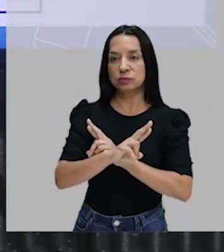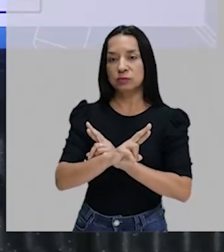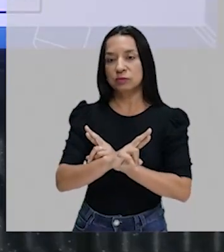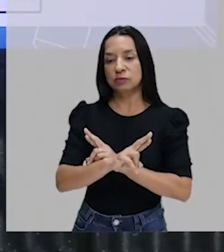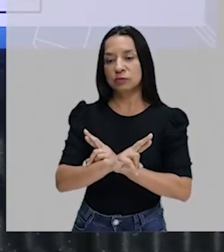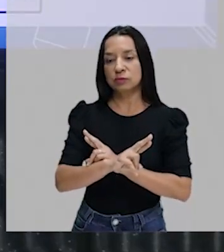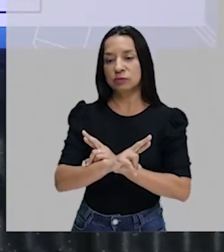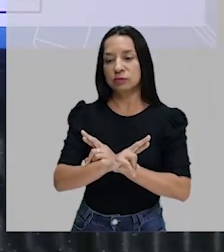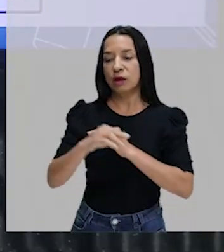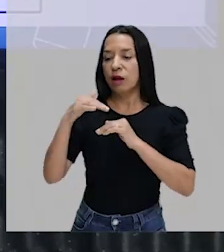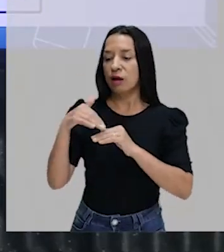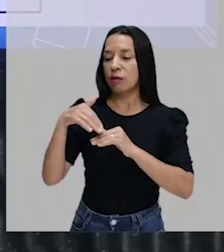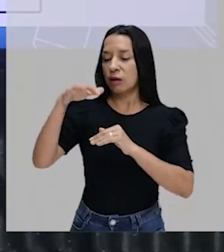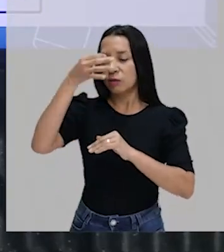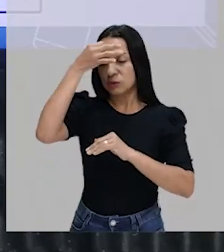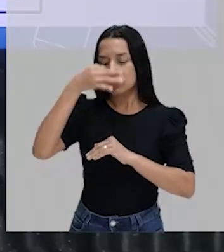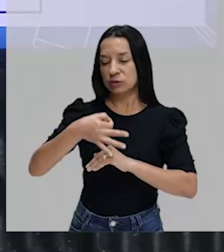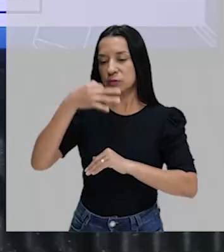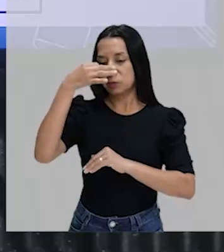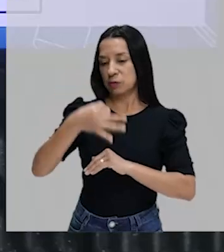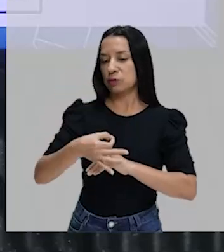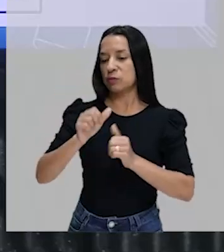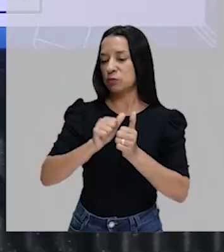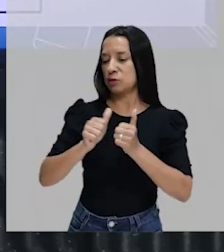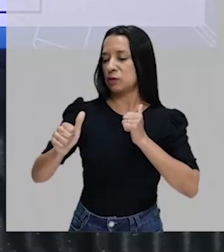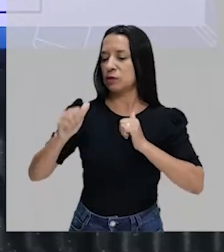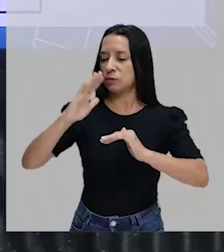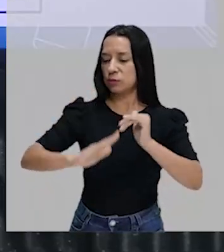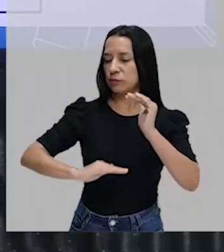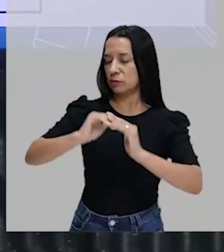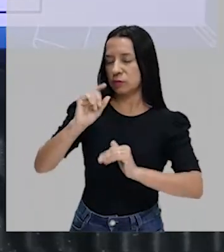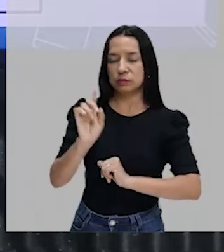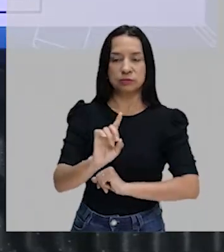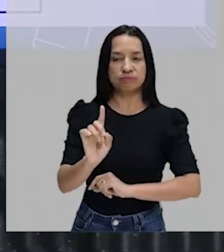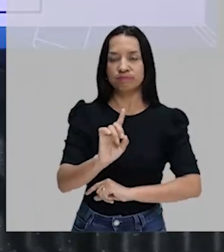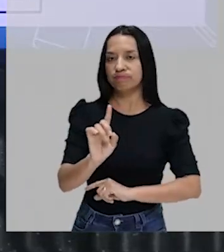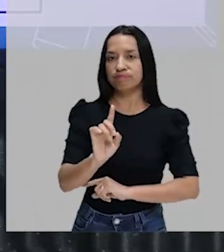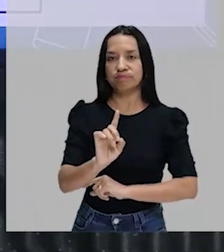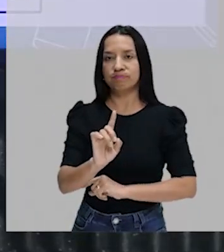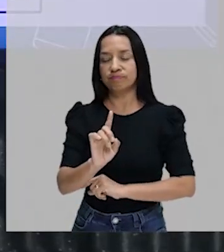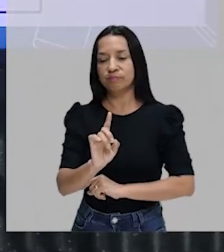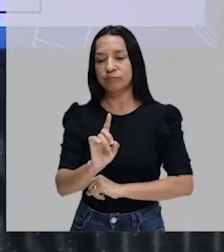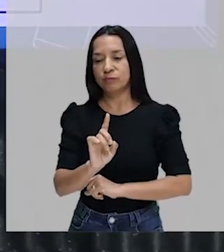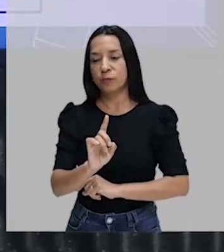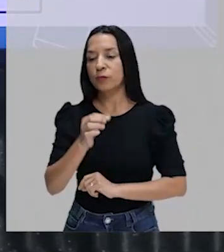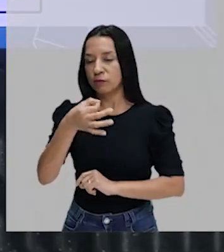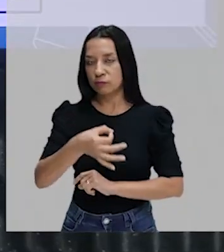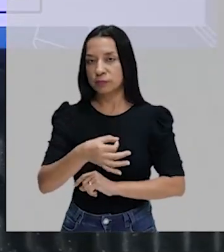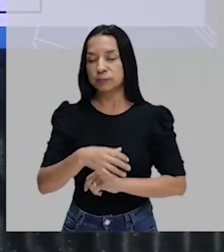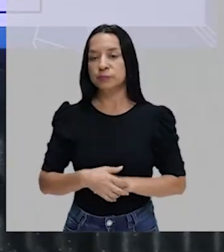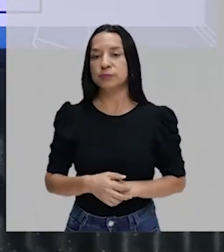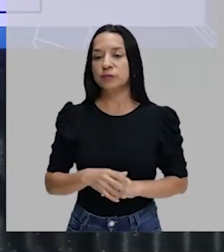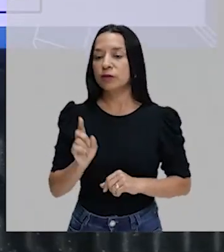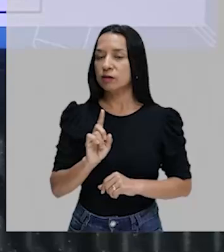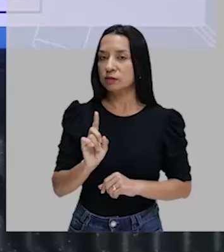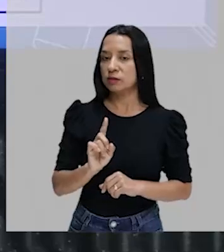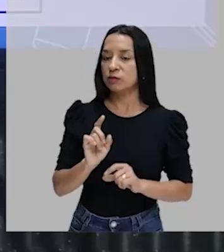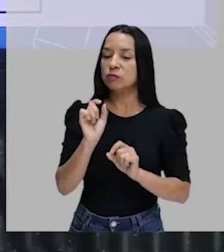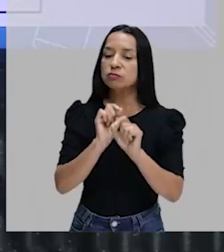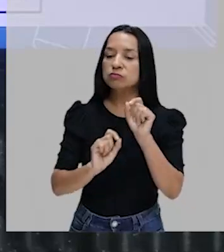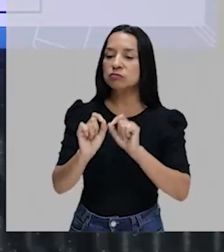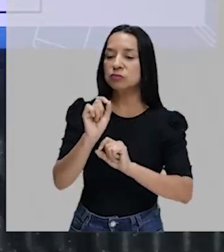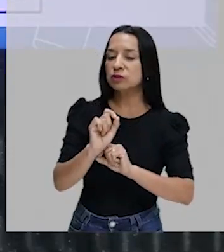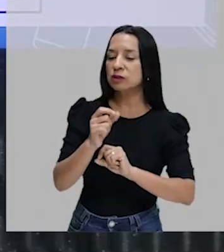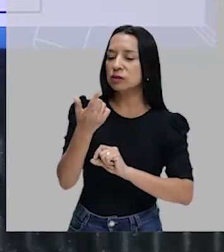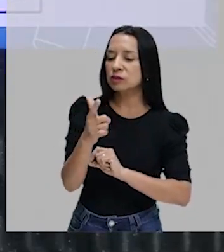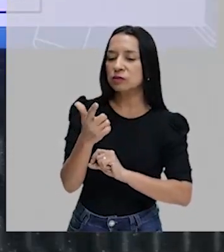a alta performance de atletas olímpicos, de atletas profissionais, certo? Não que